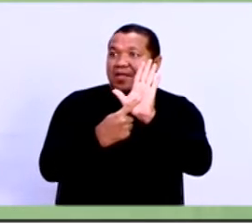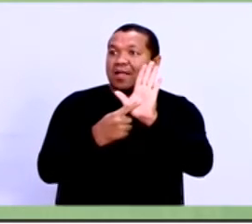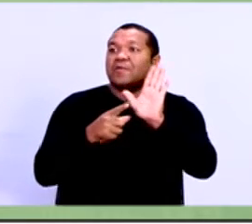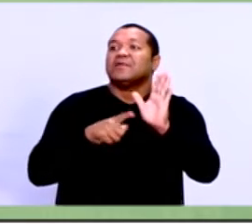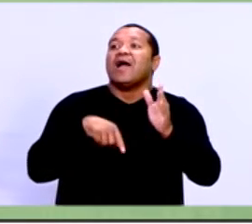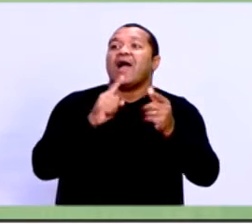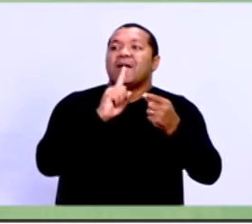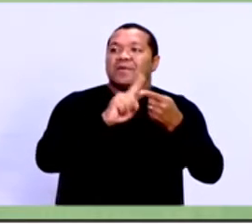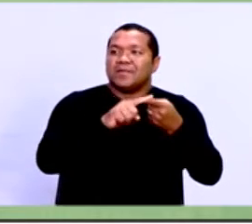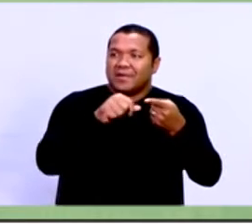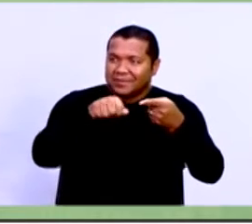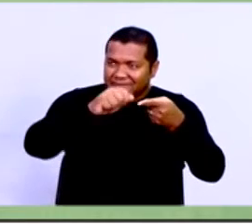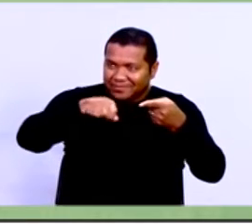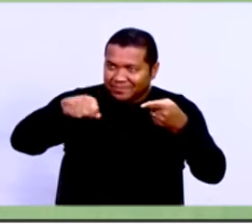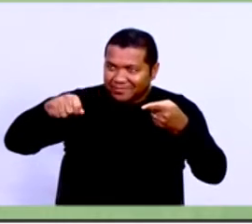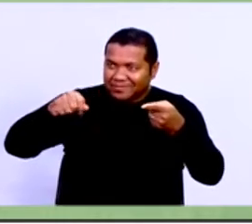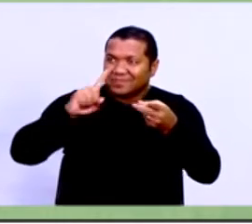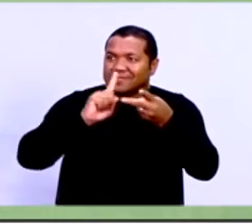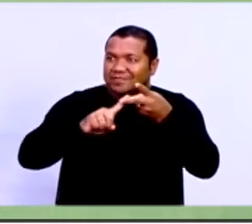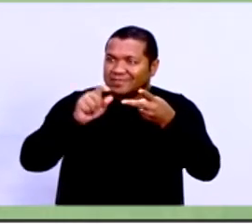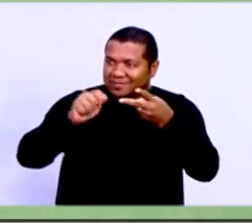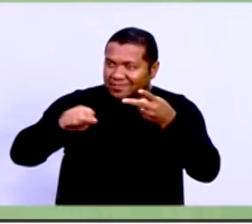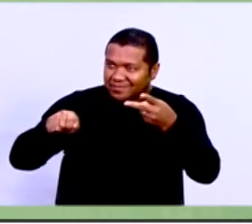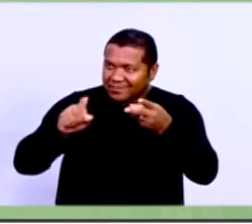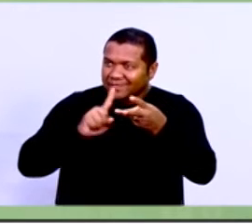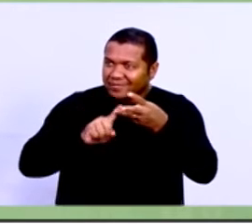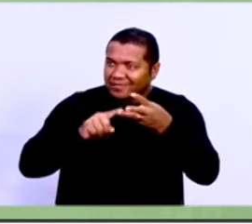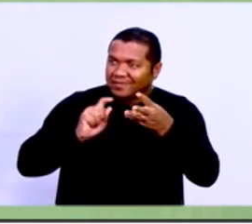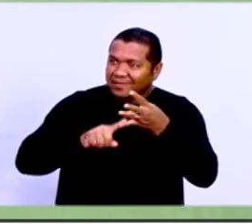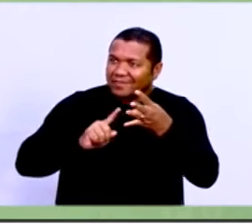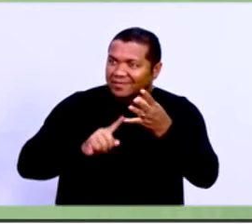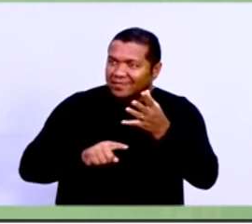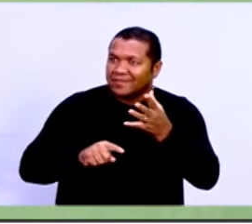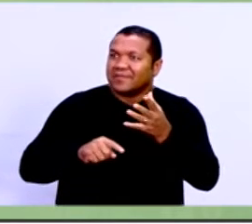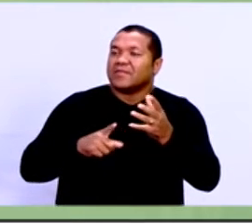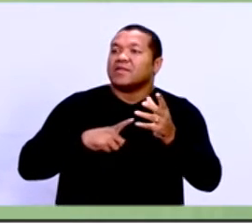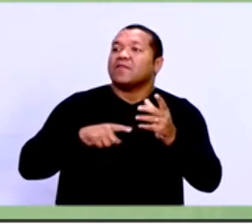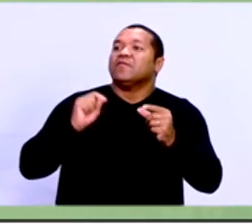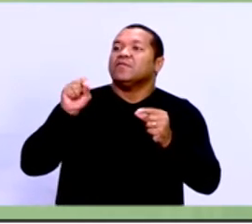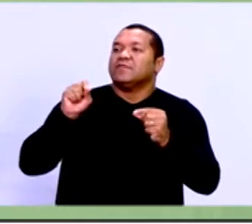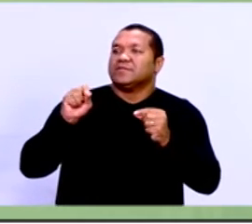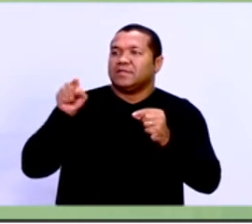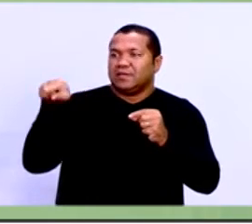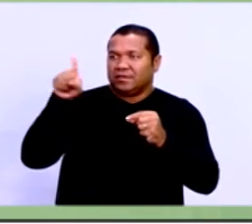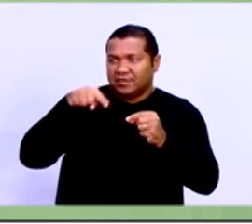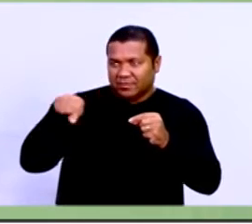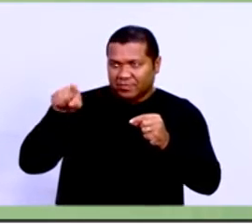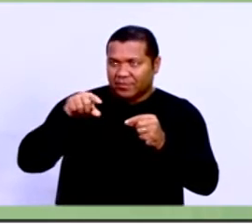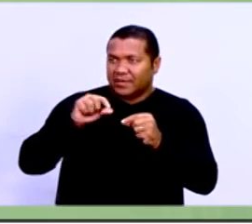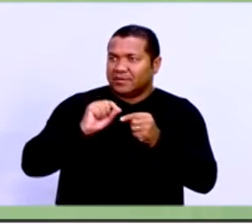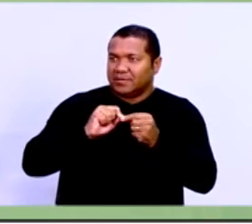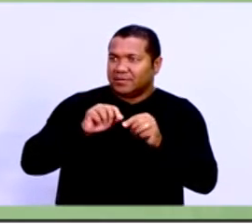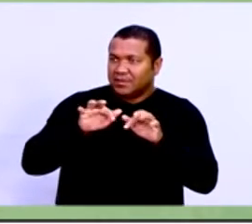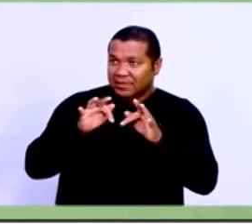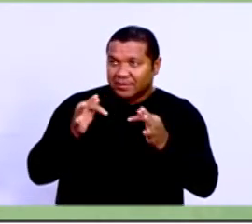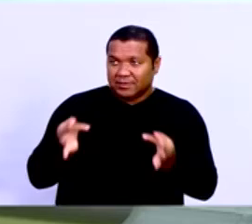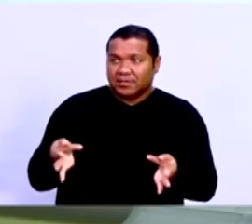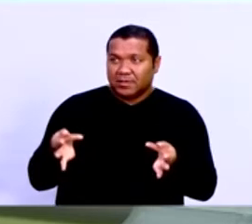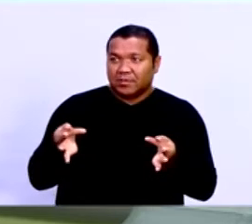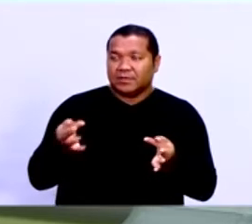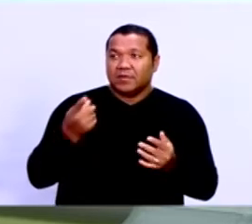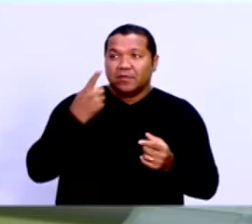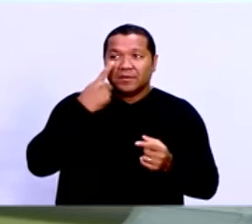considerando a fase de desenvolvimento do sistema então a nossa atividade de sala é bem simples vocês vão